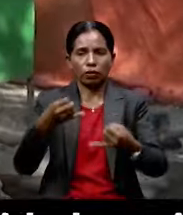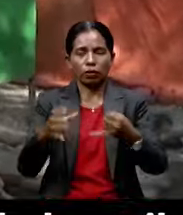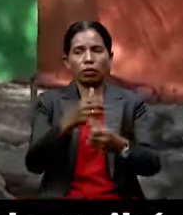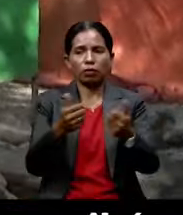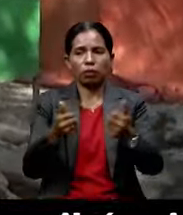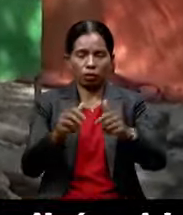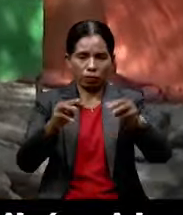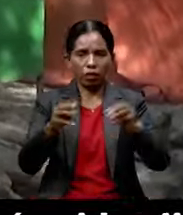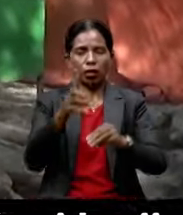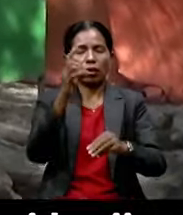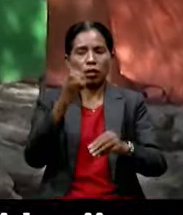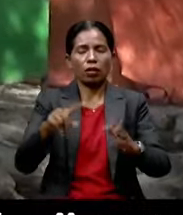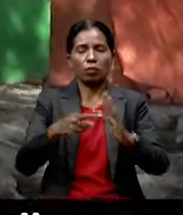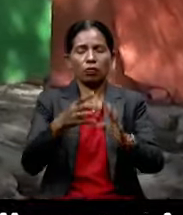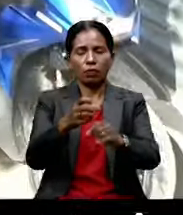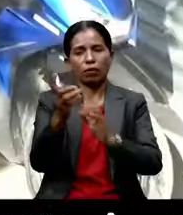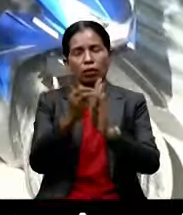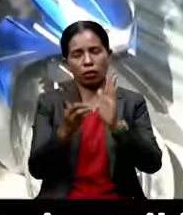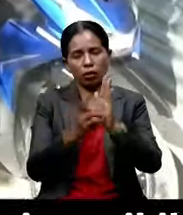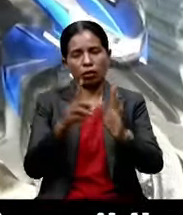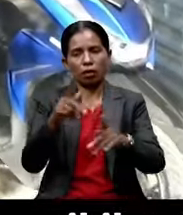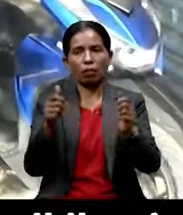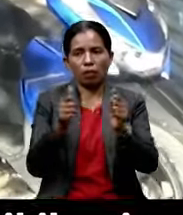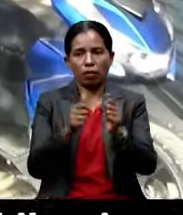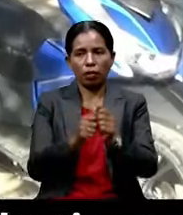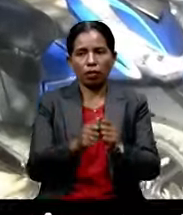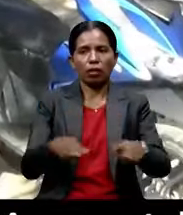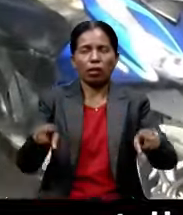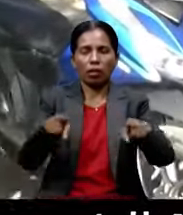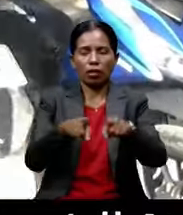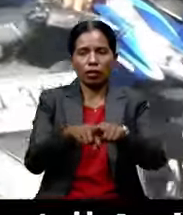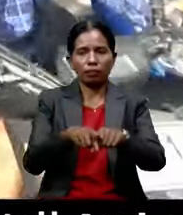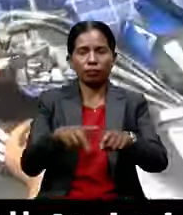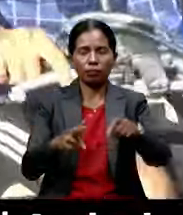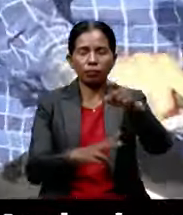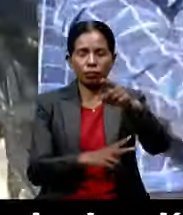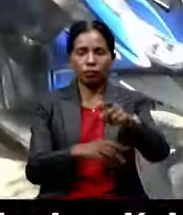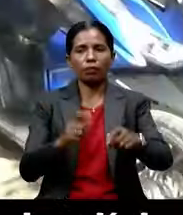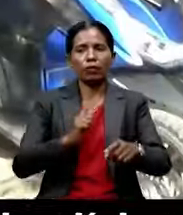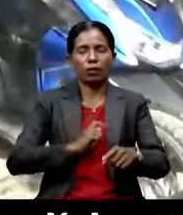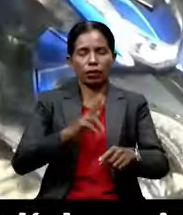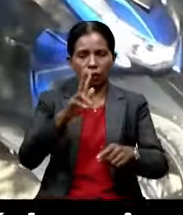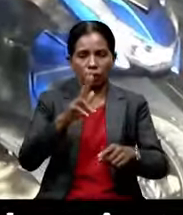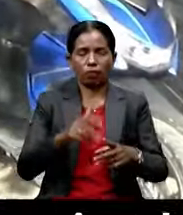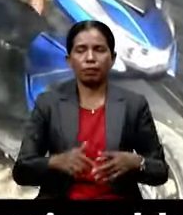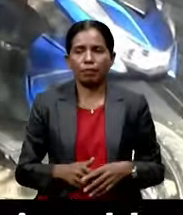do município de Ili, ha hu fotiona dados comunidade afetado sira hanesan Ponte Comoro 3, no Tasitolu, Abraão Amaral, Ziemen.